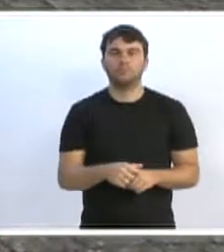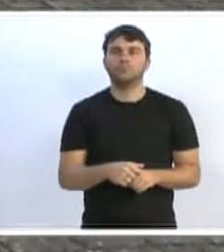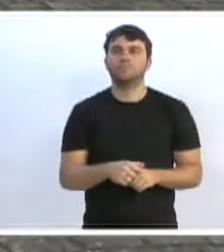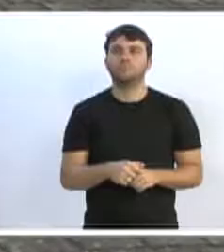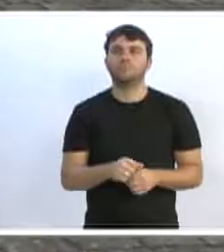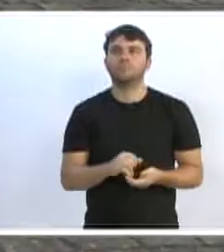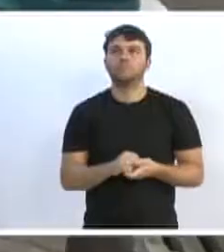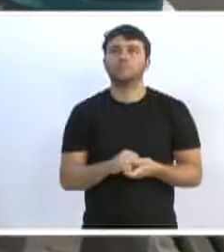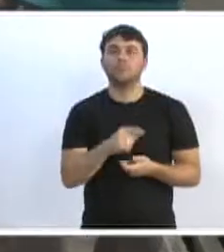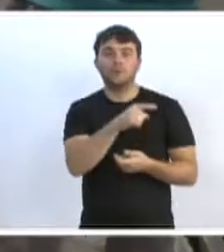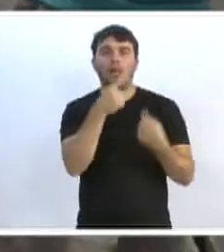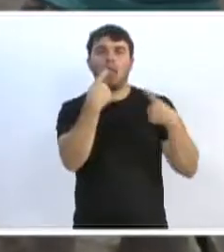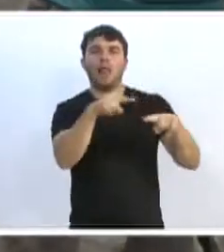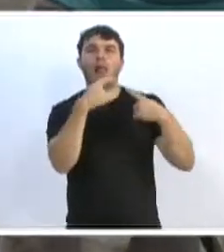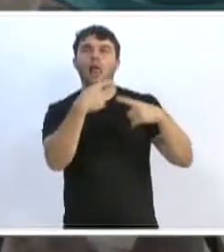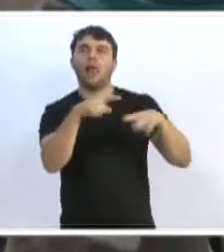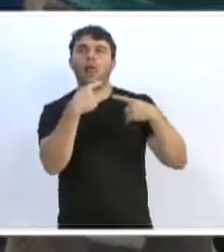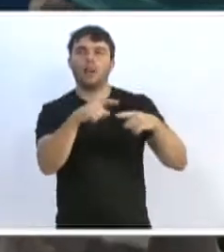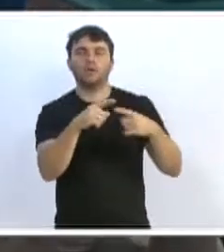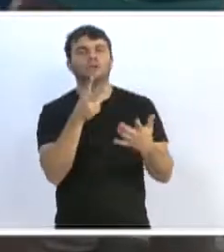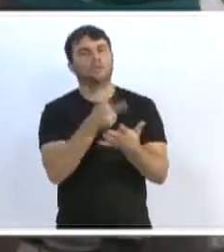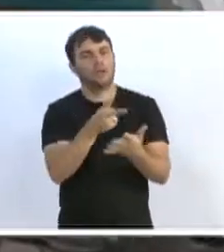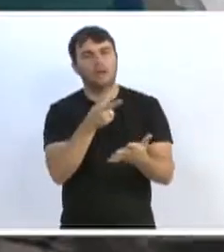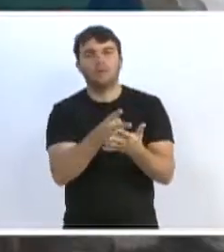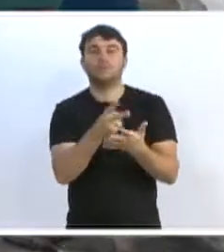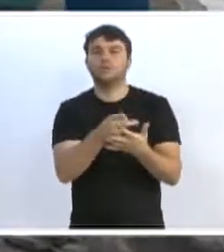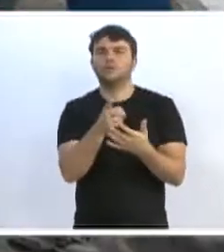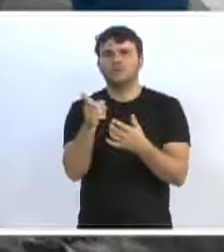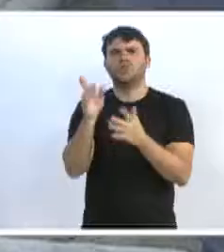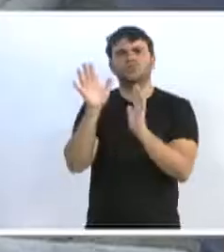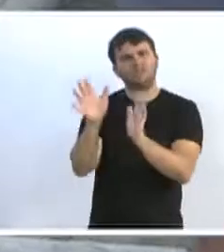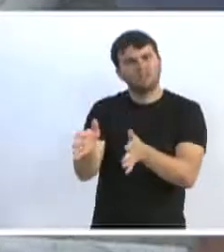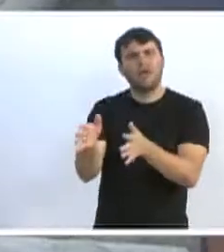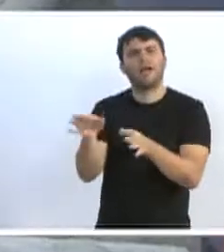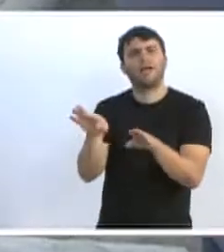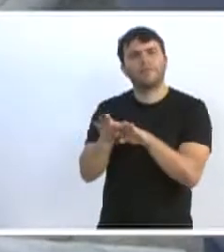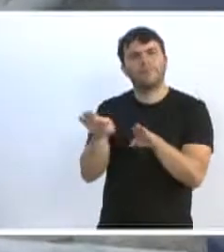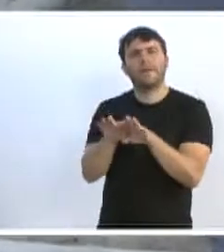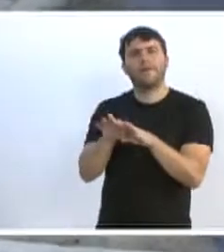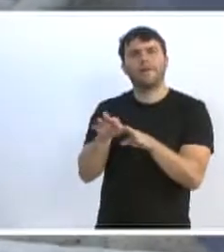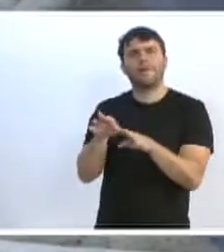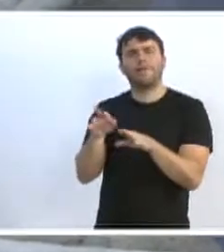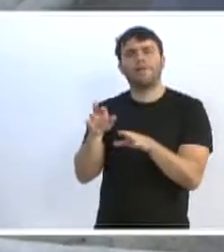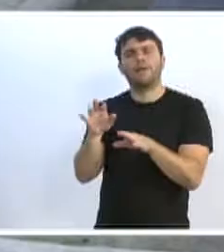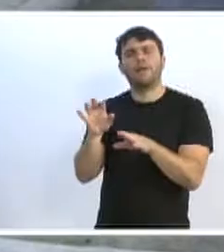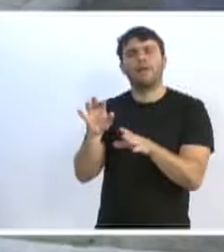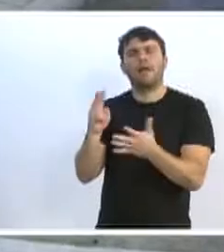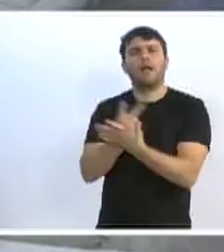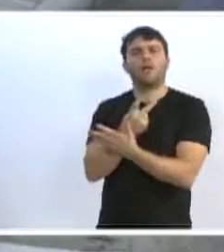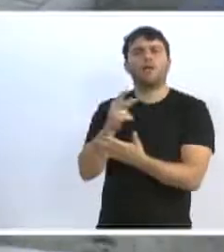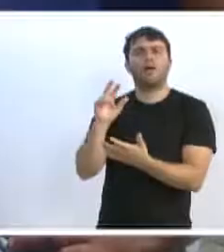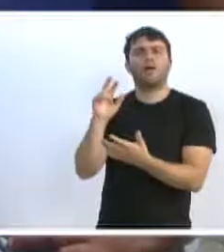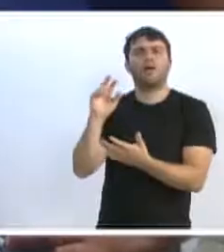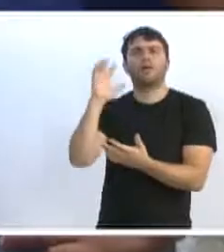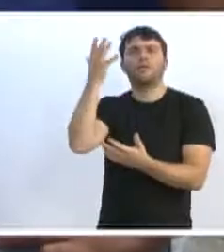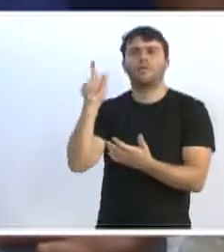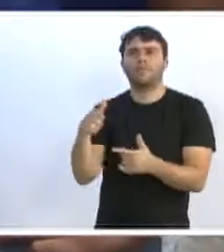uma reivindicação antiga, vereador Becker, que Vossa Excelência já tentou também estar solucionando o problema dessa